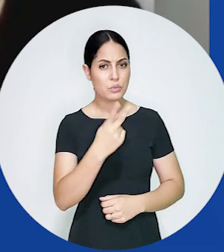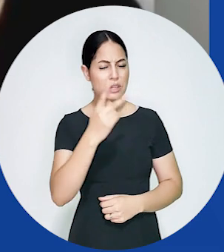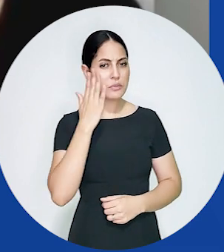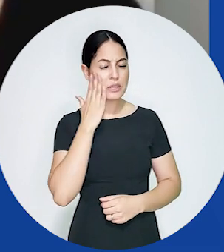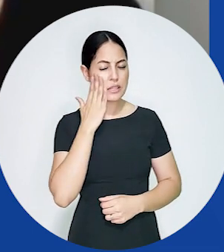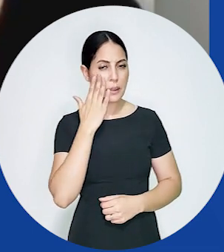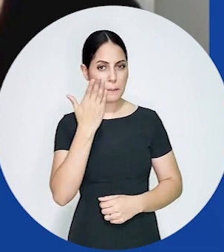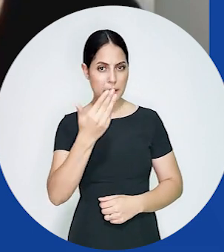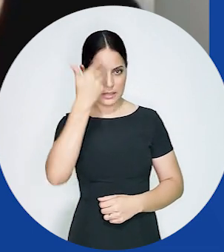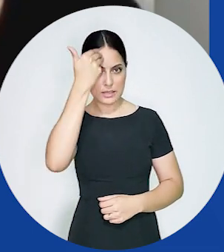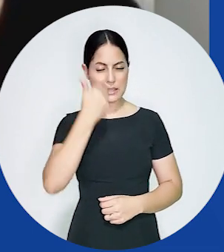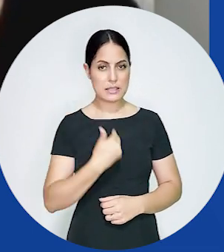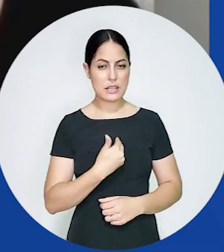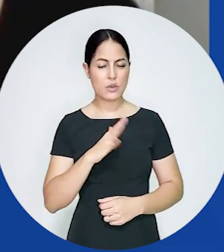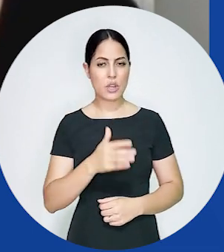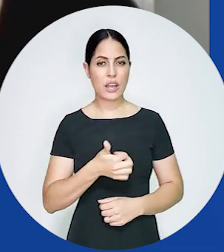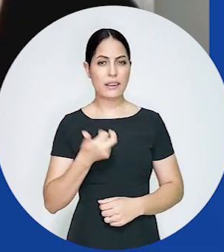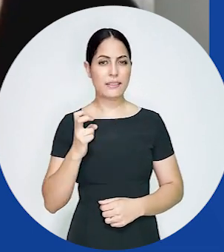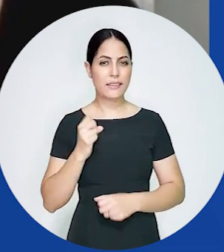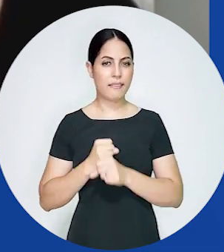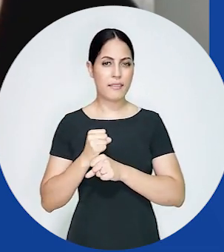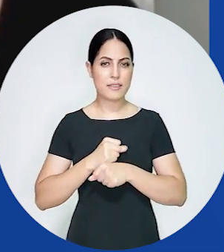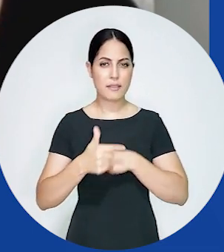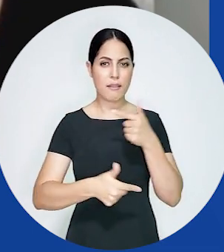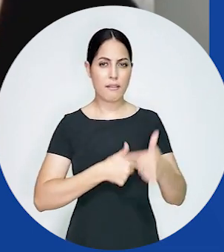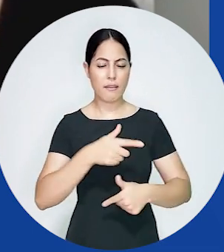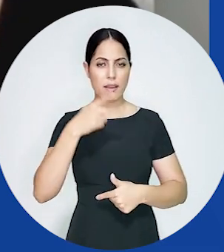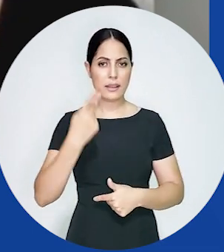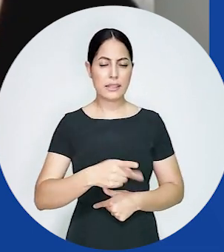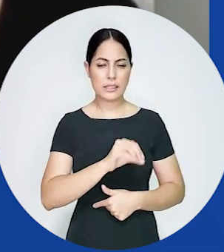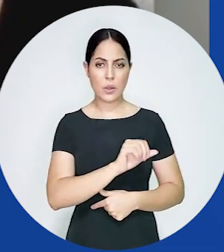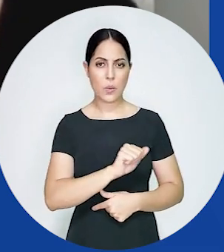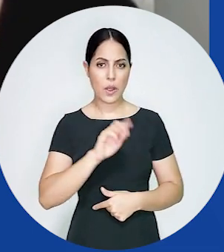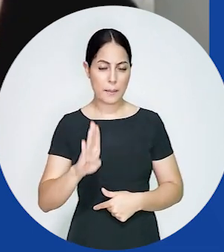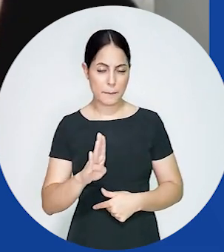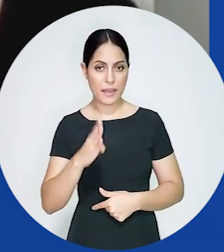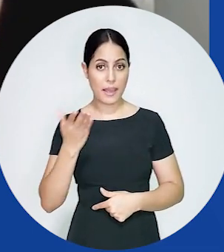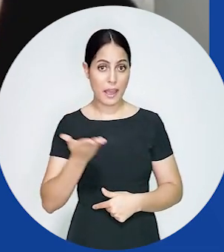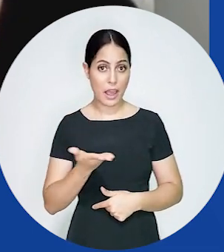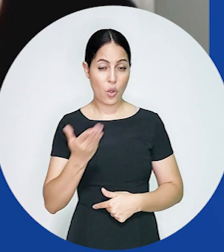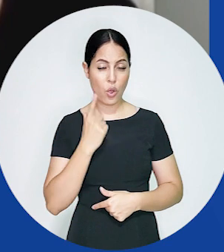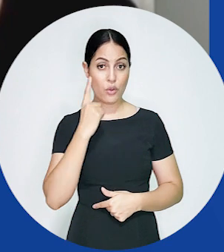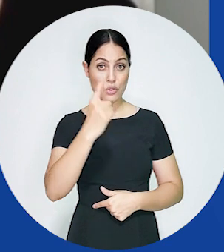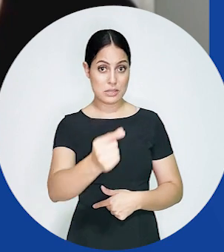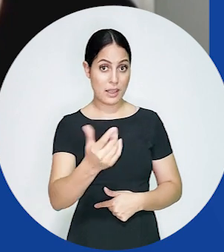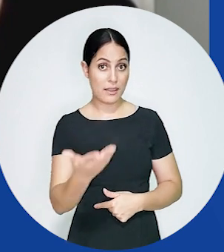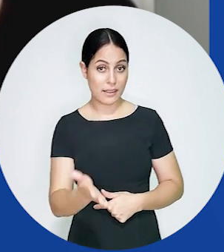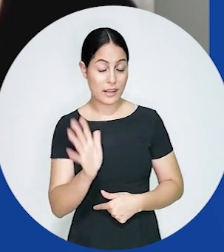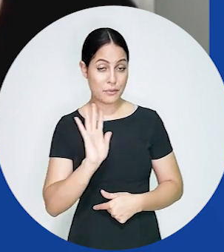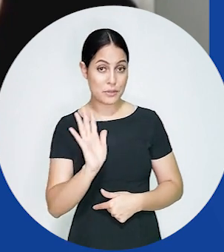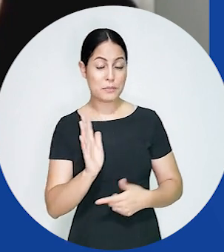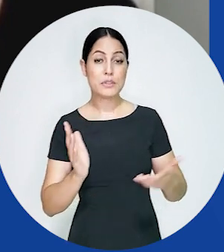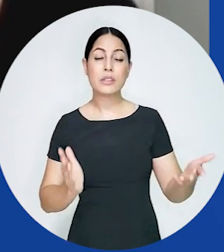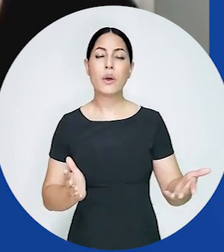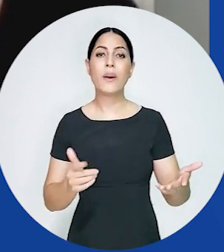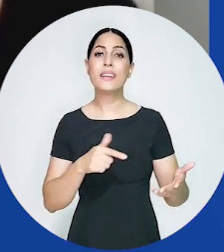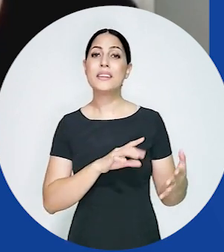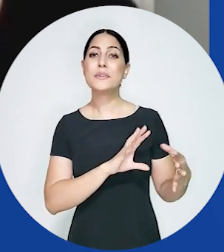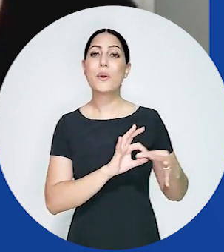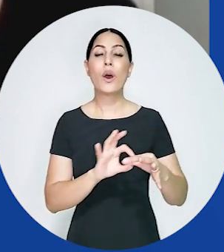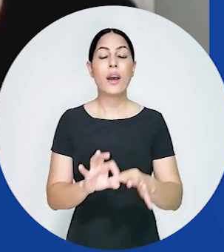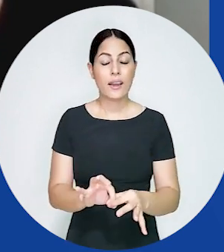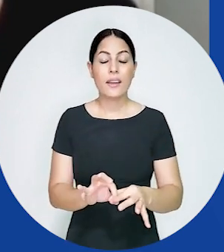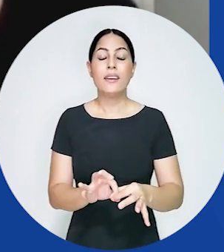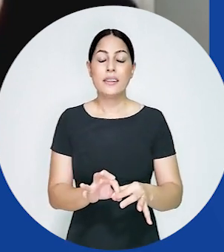aí perto de me despedir da OAB, da presidência da OAB, após de 15 anos de duros trabalhos, não sei se relevantes, mas